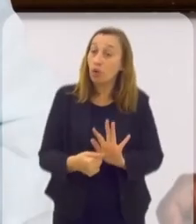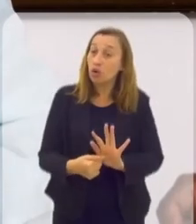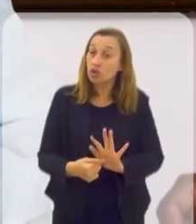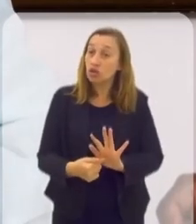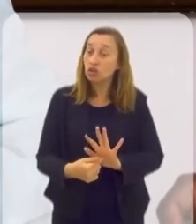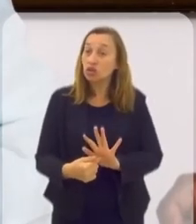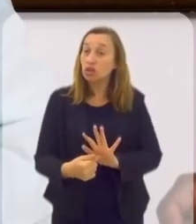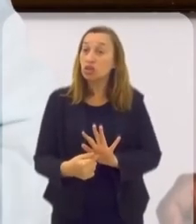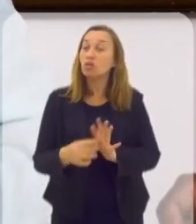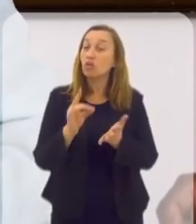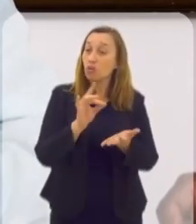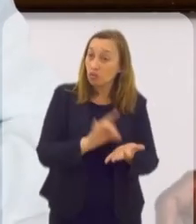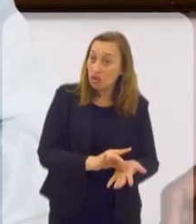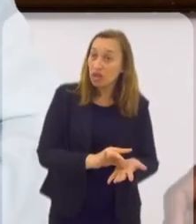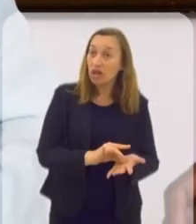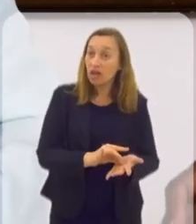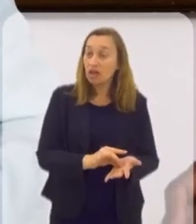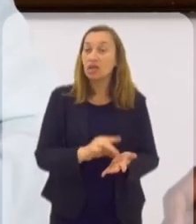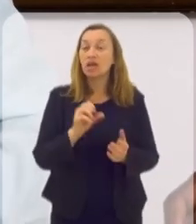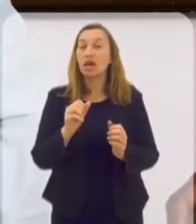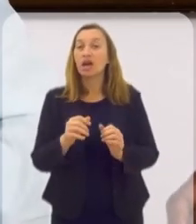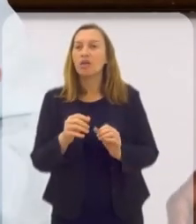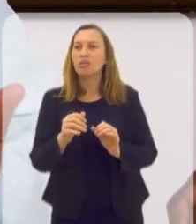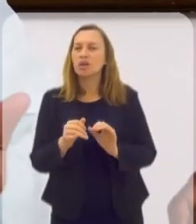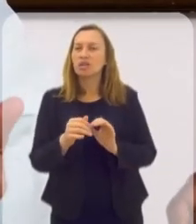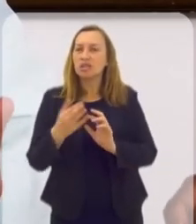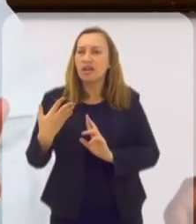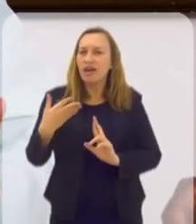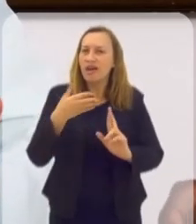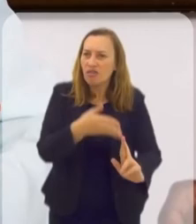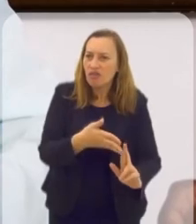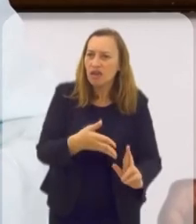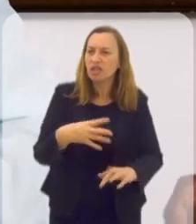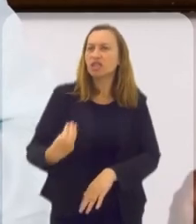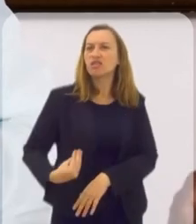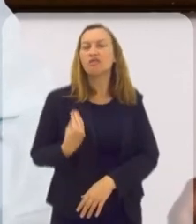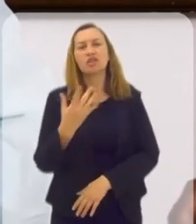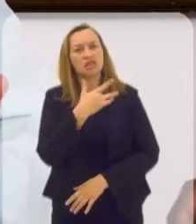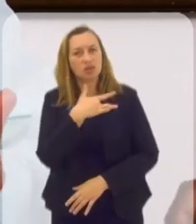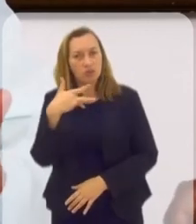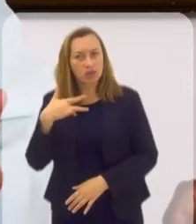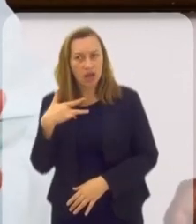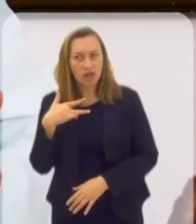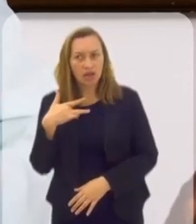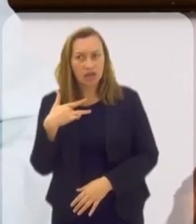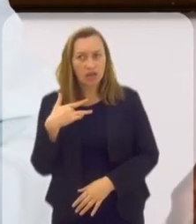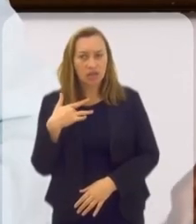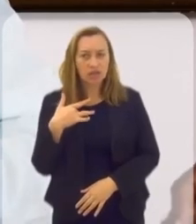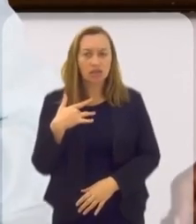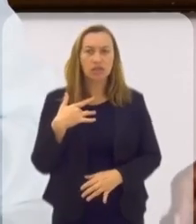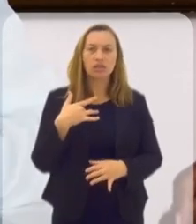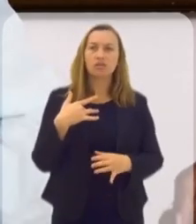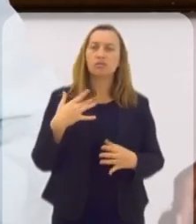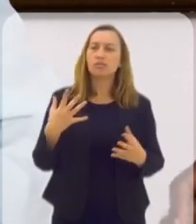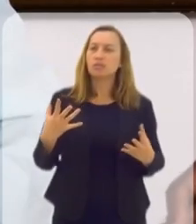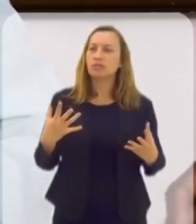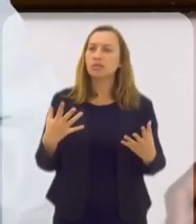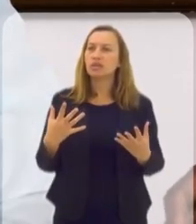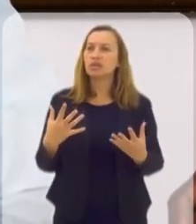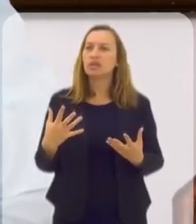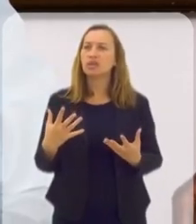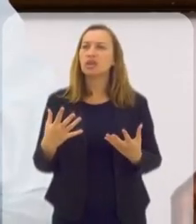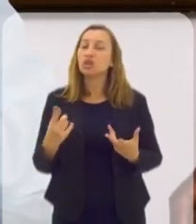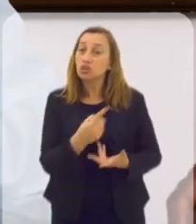do Cristo, para que Certo. as pessoas possam ter a referência de vida sadia, de vida